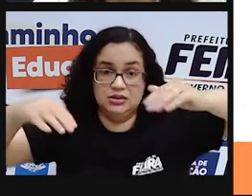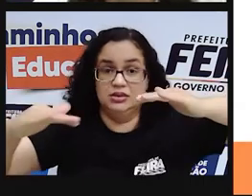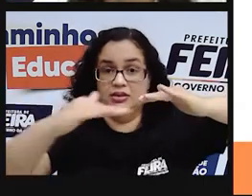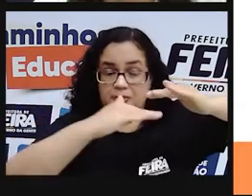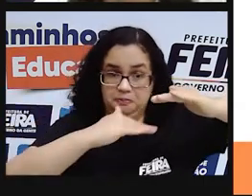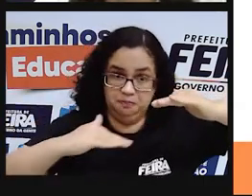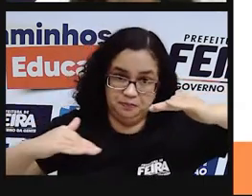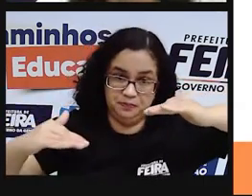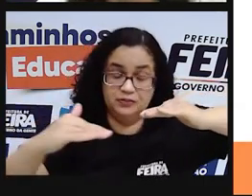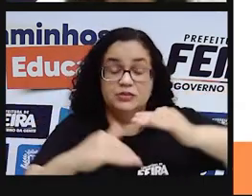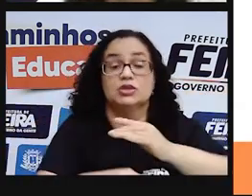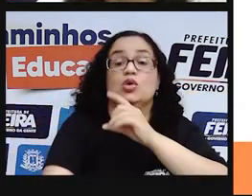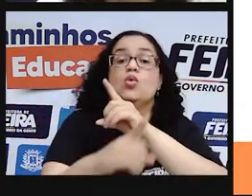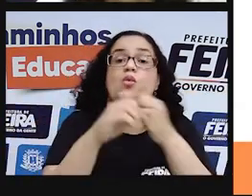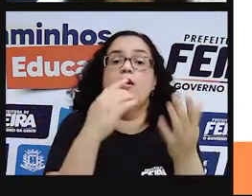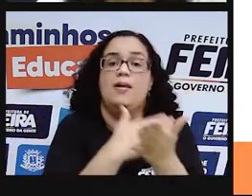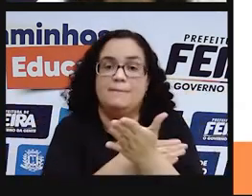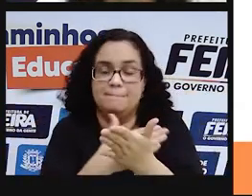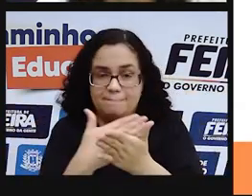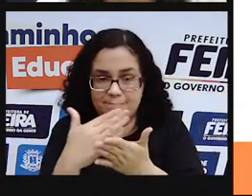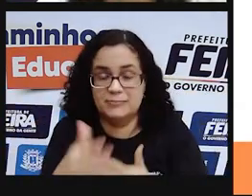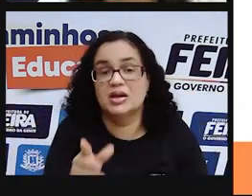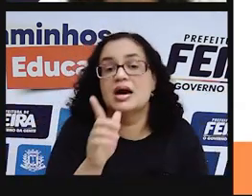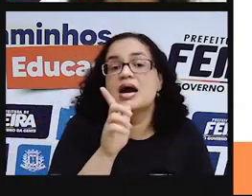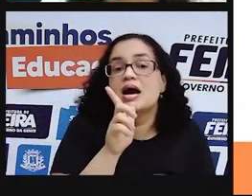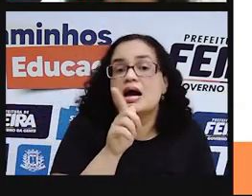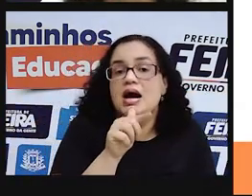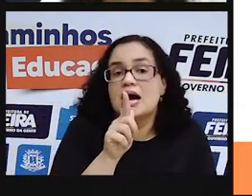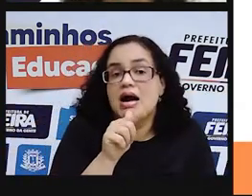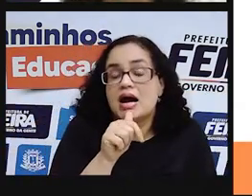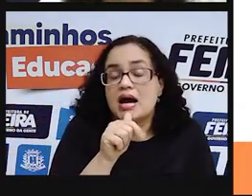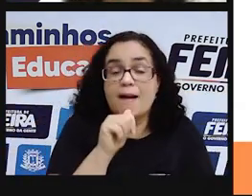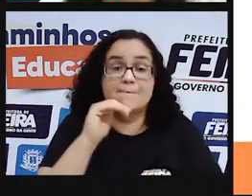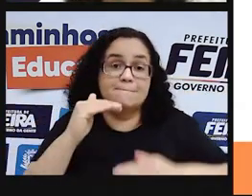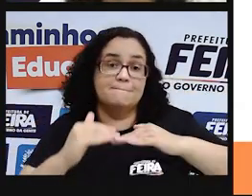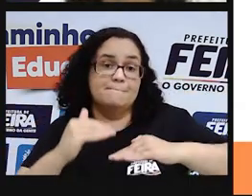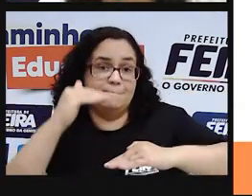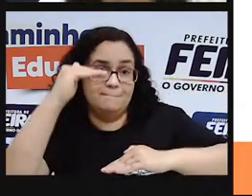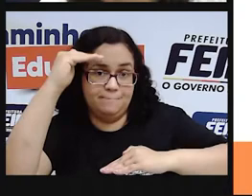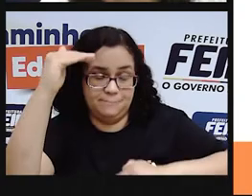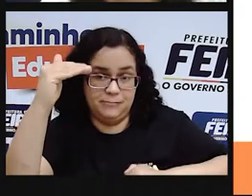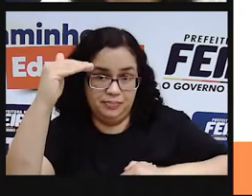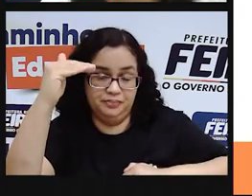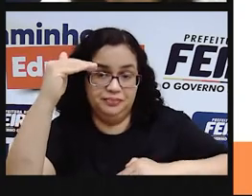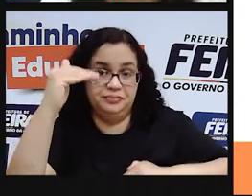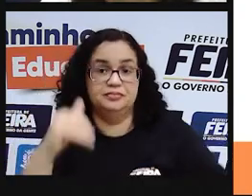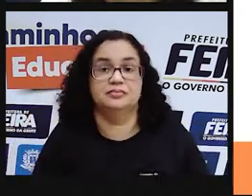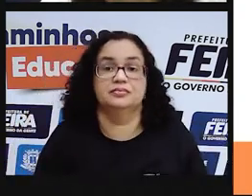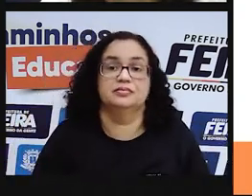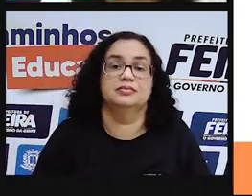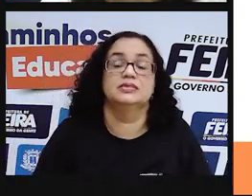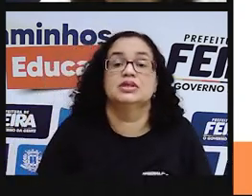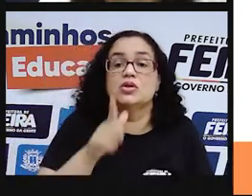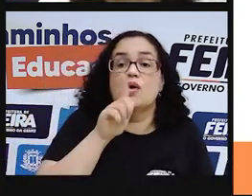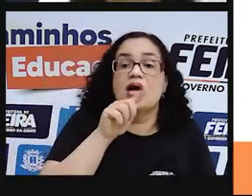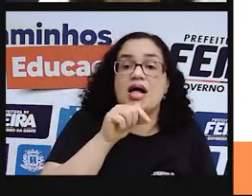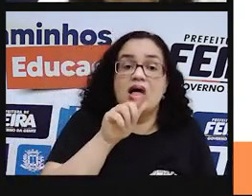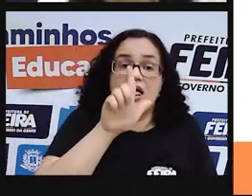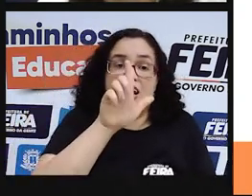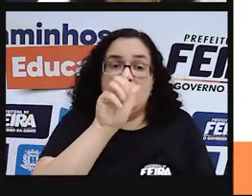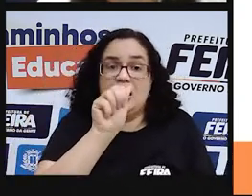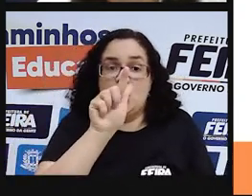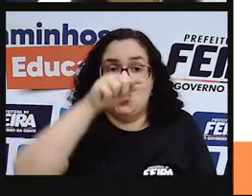baixo e começa a acumular ali água né uma extensão maior que o seu leito com formalina Laguna